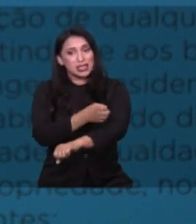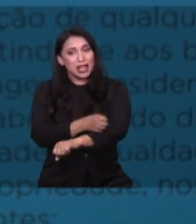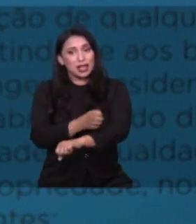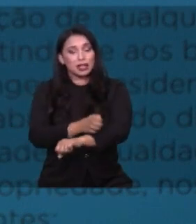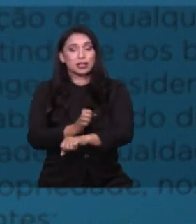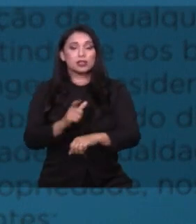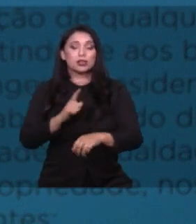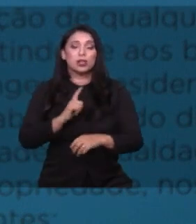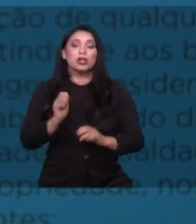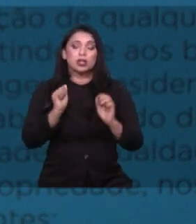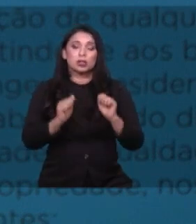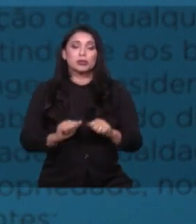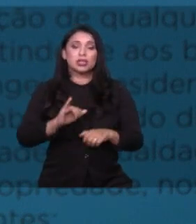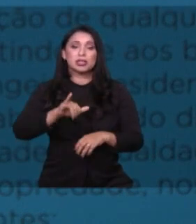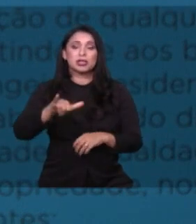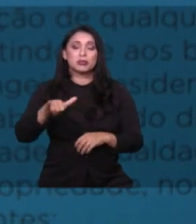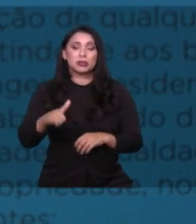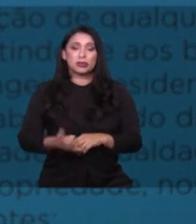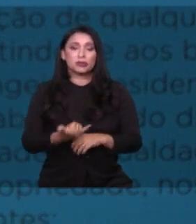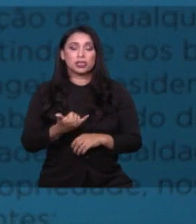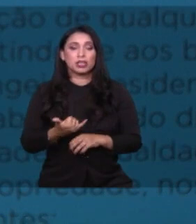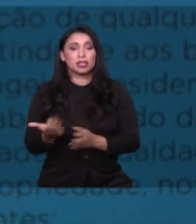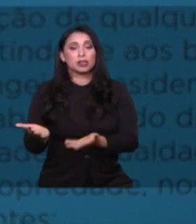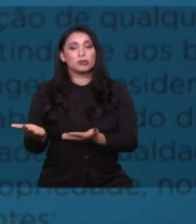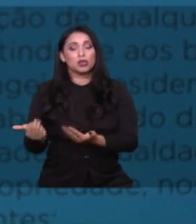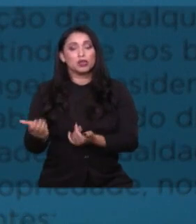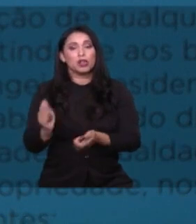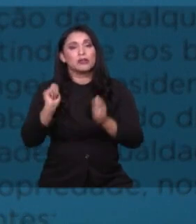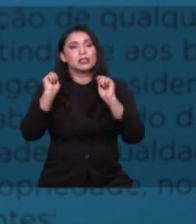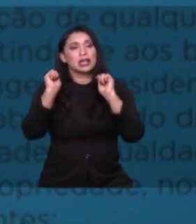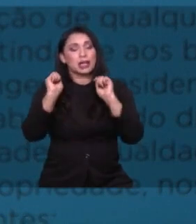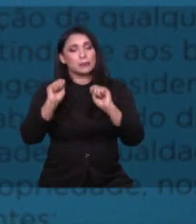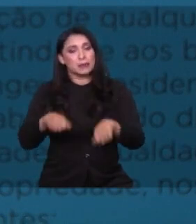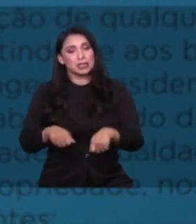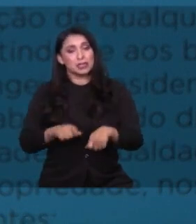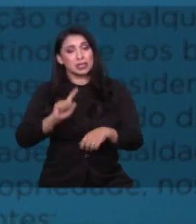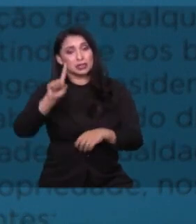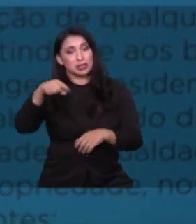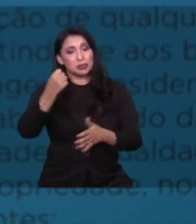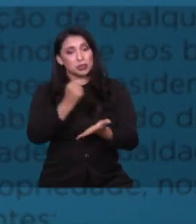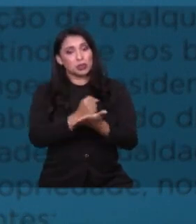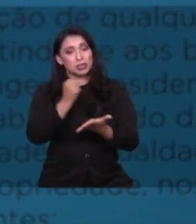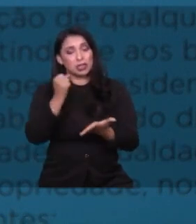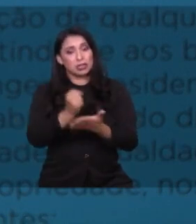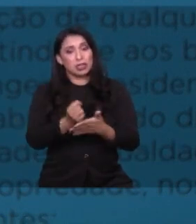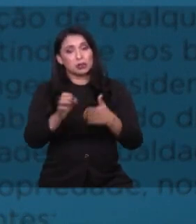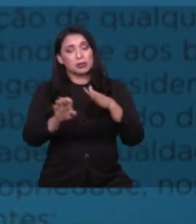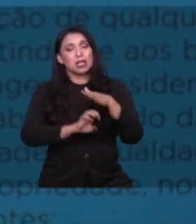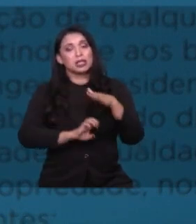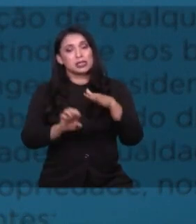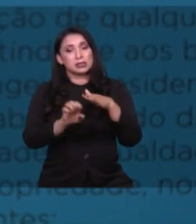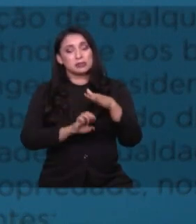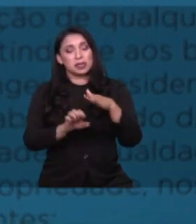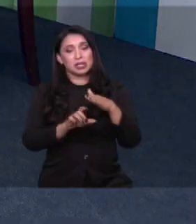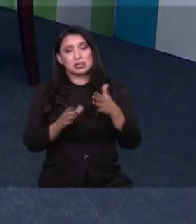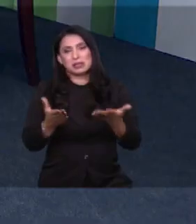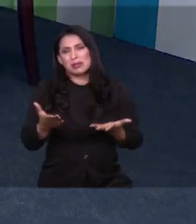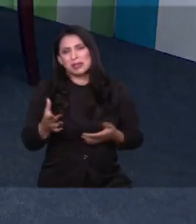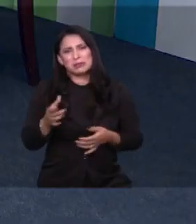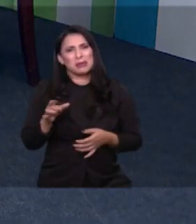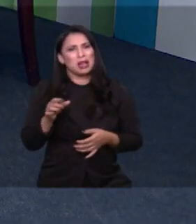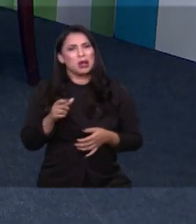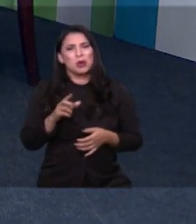para capacitar esses jovens para depois serem contratados pelas empresas, mas são mecanismos também muito